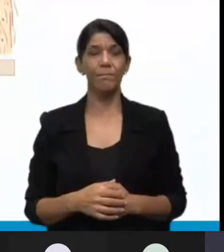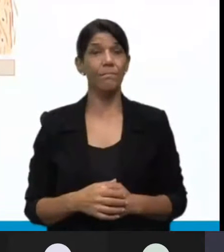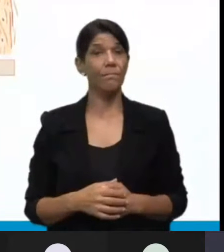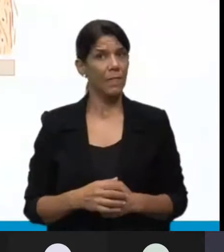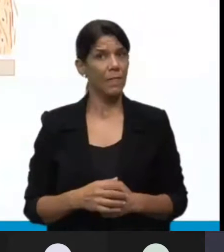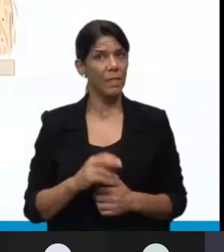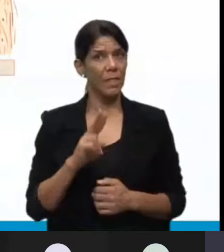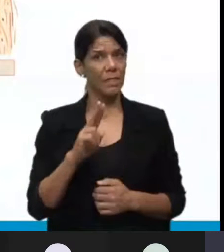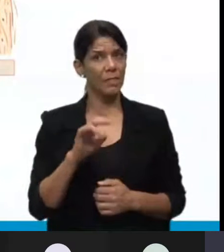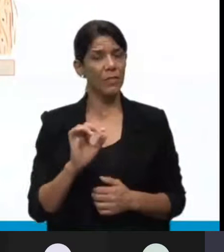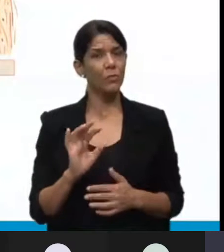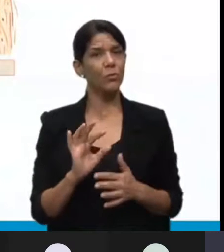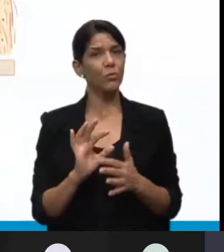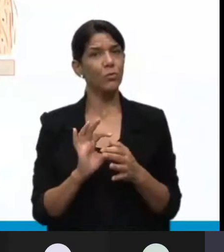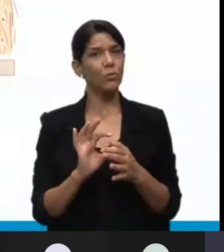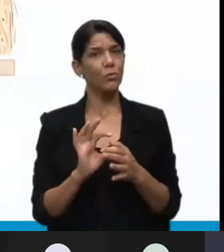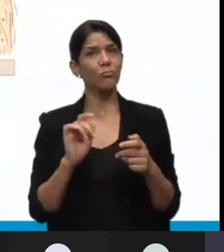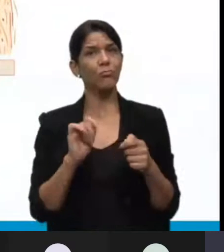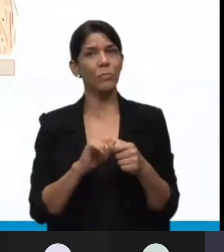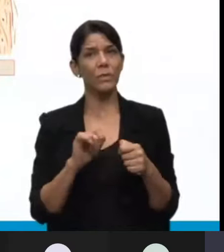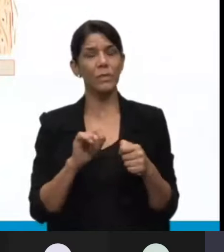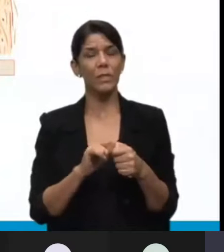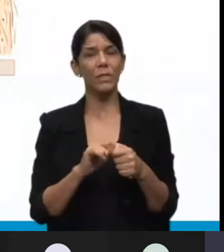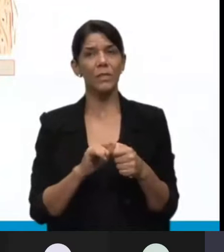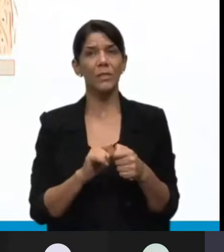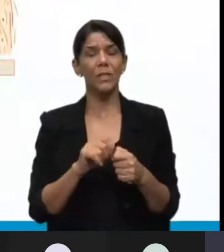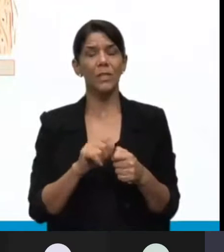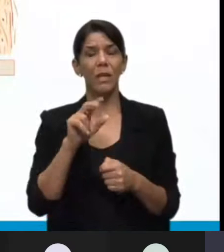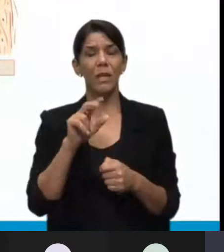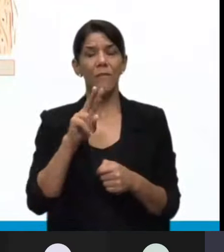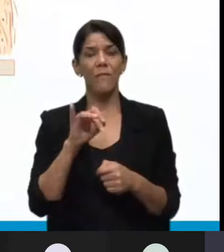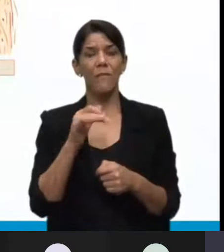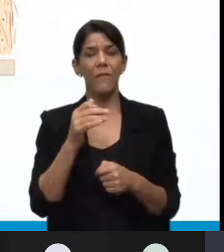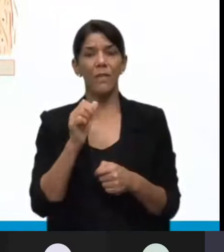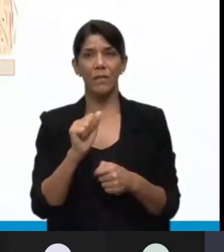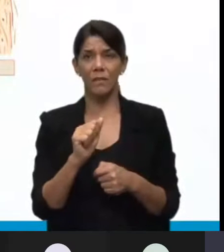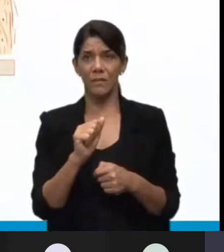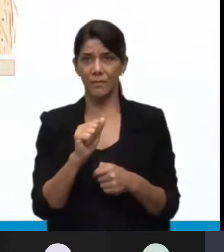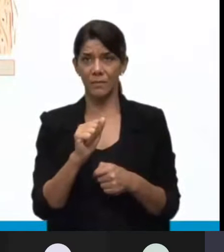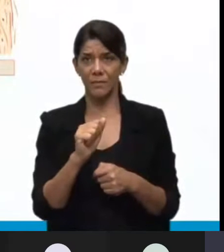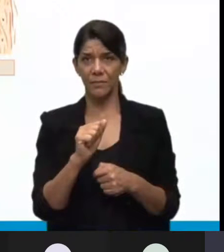as vênulas, elas se unem formando, né, veias